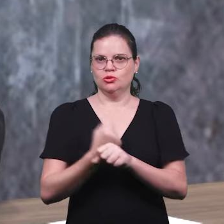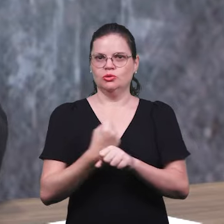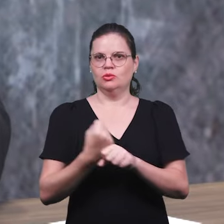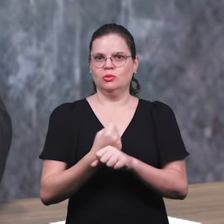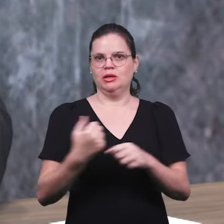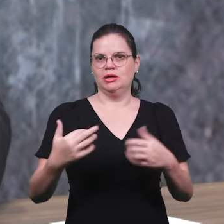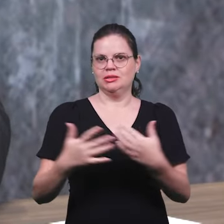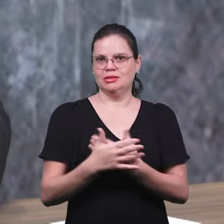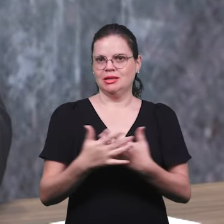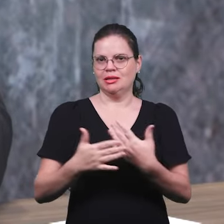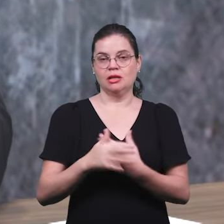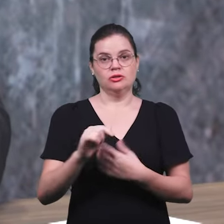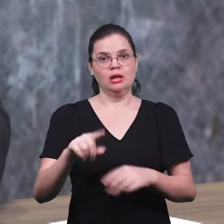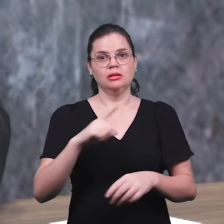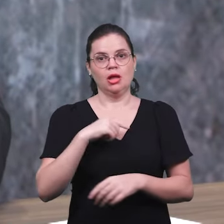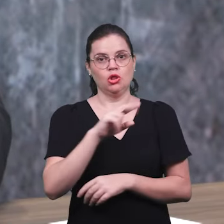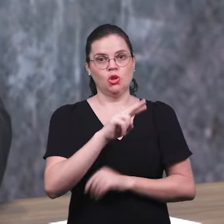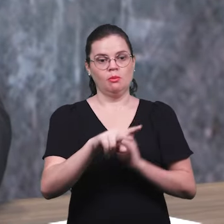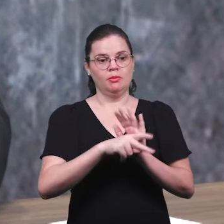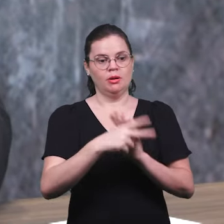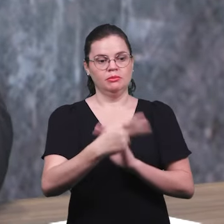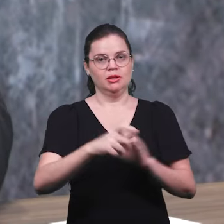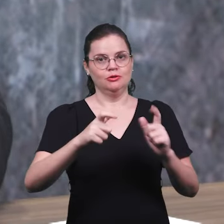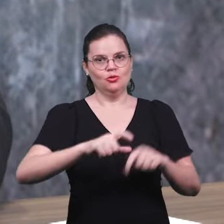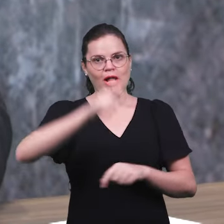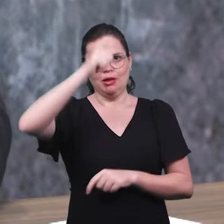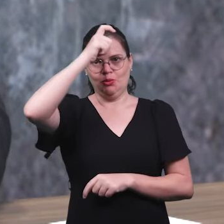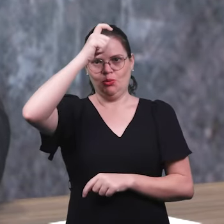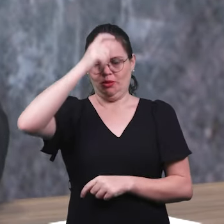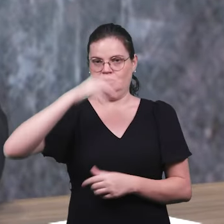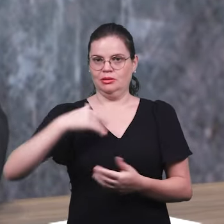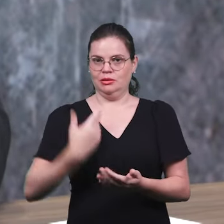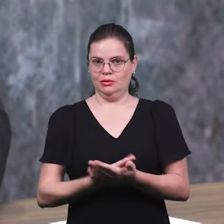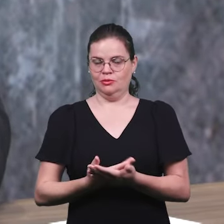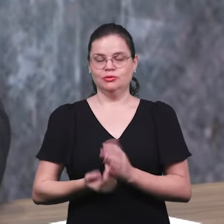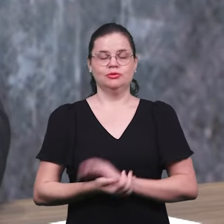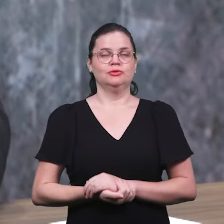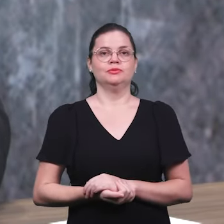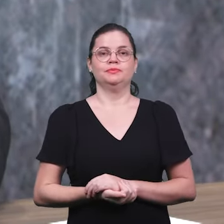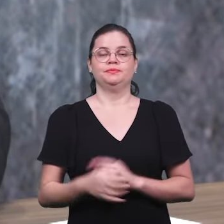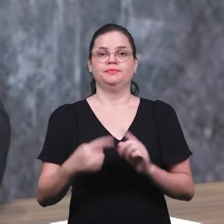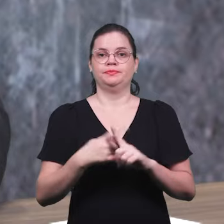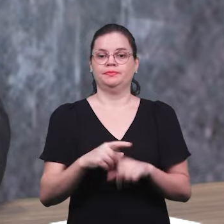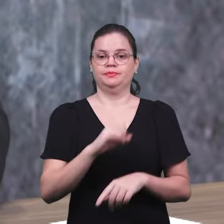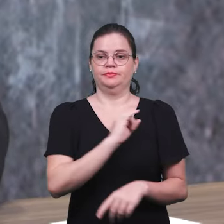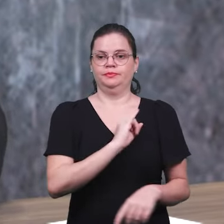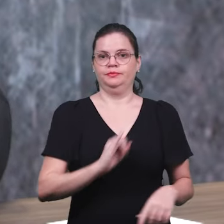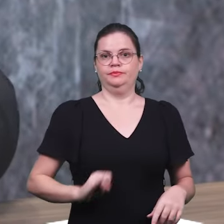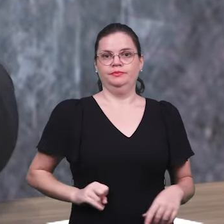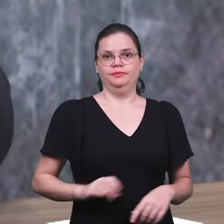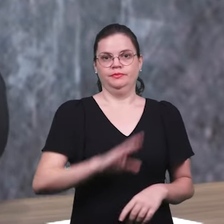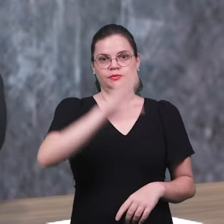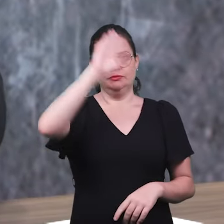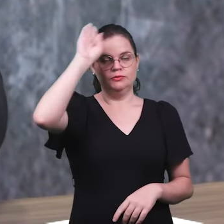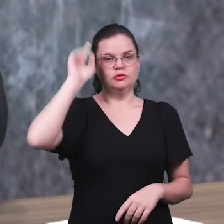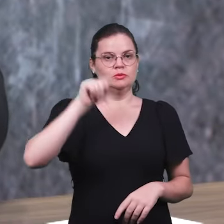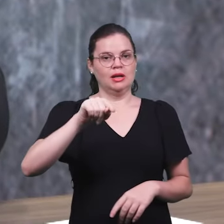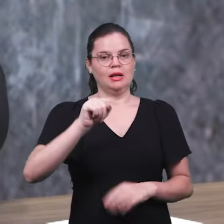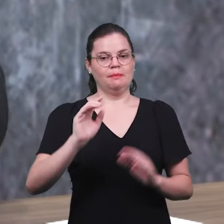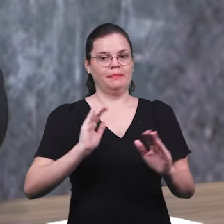Istambul, na Turquia. E uma coisa também interessante, o Império Romano tinha naquele momento um problema de